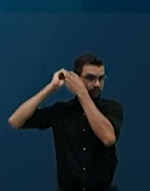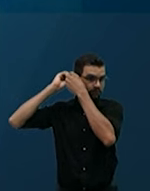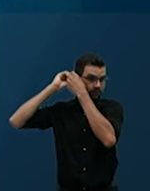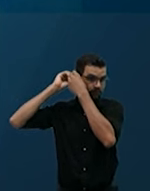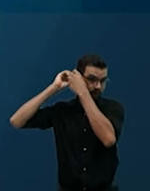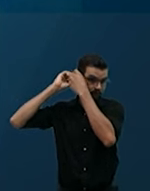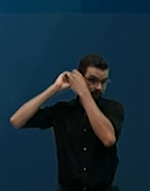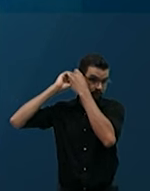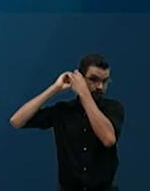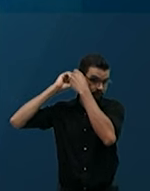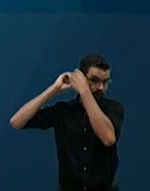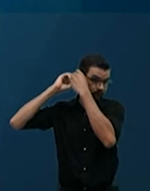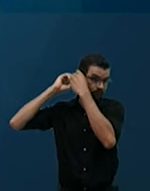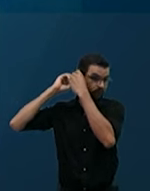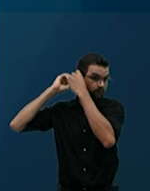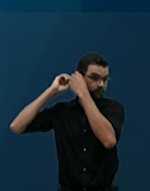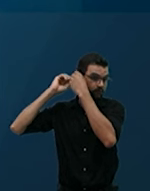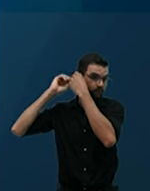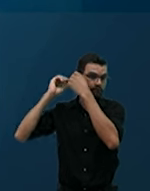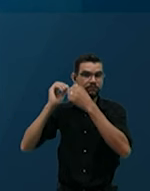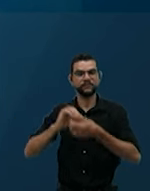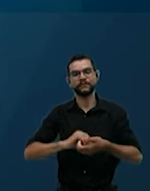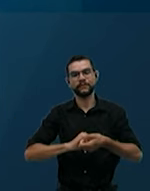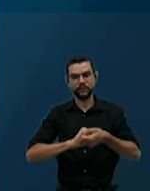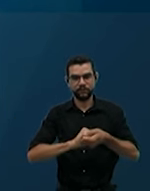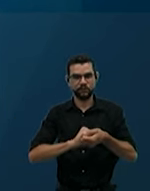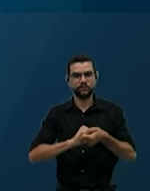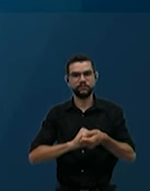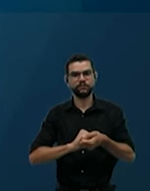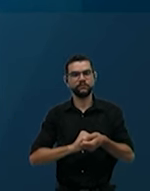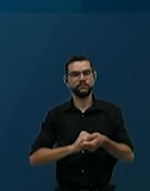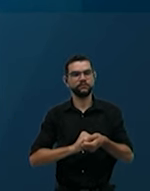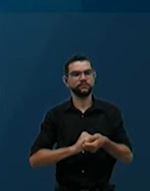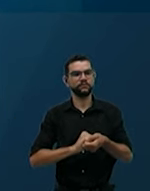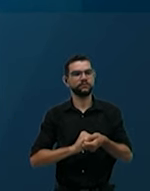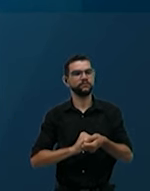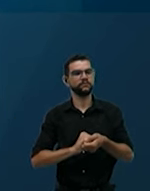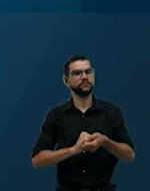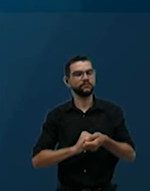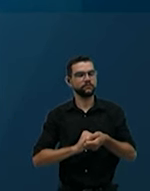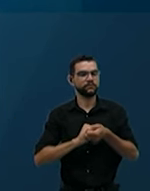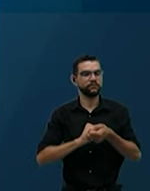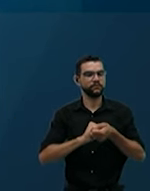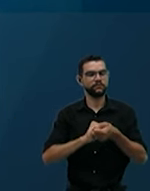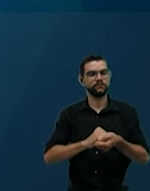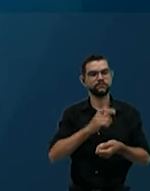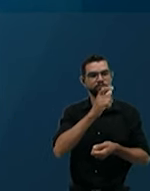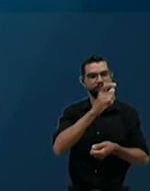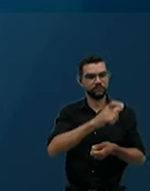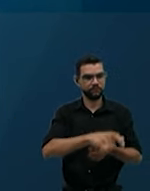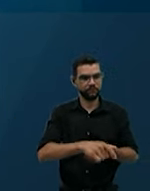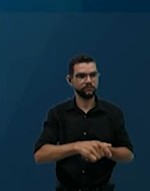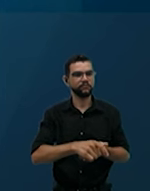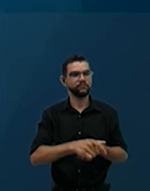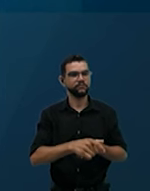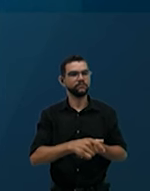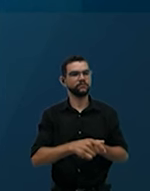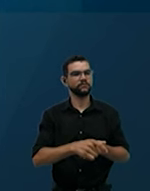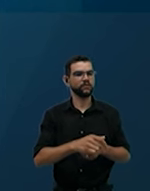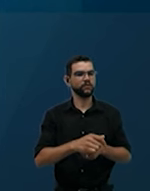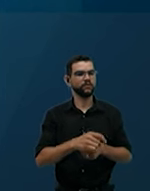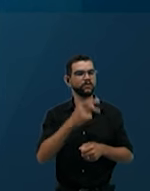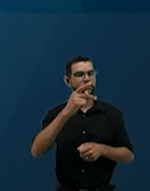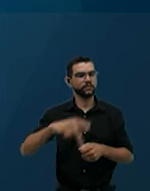Senhora Presidente, meus cumprimentos, cumprimento na pessoa de Vossa Excelência, os pares, os eminentes ministros e